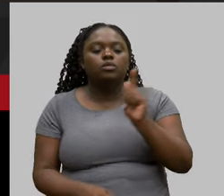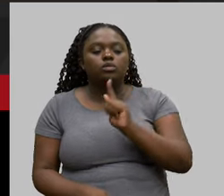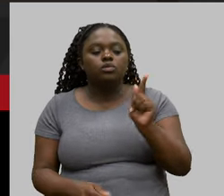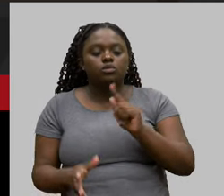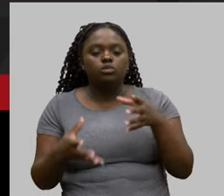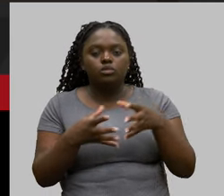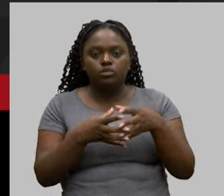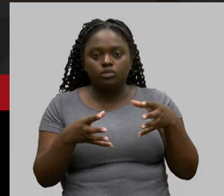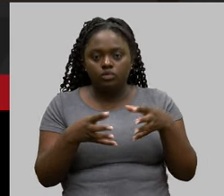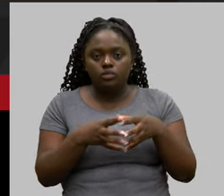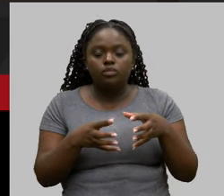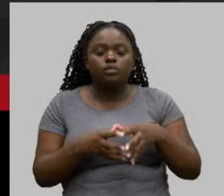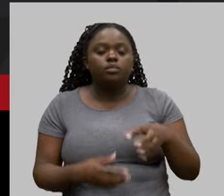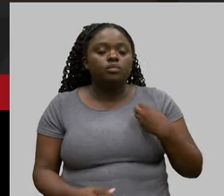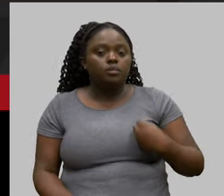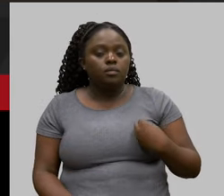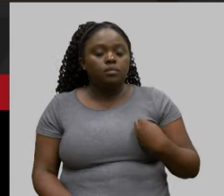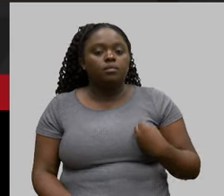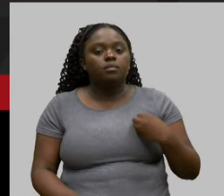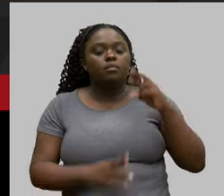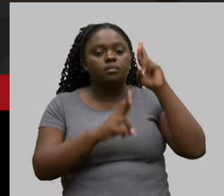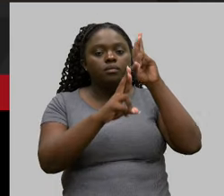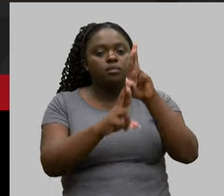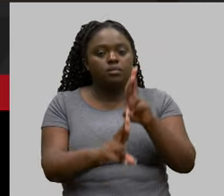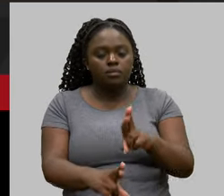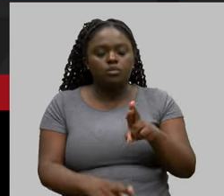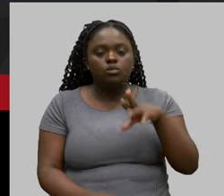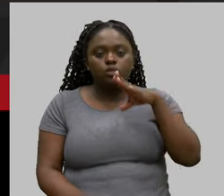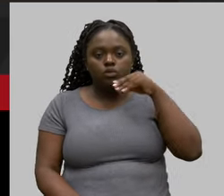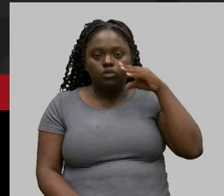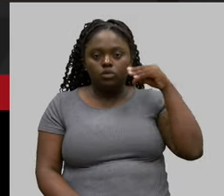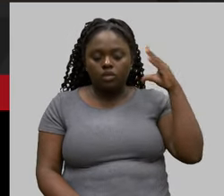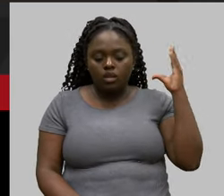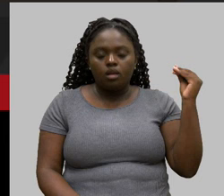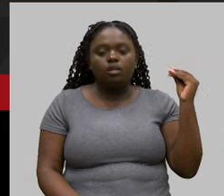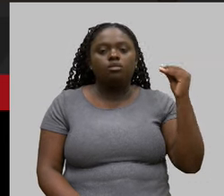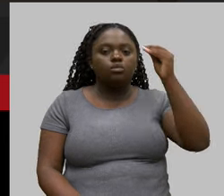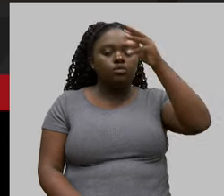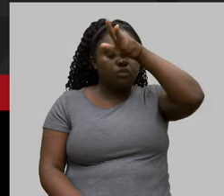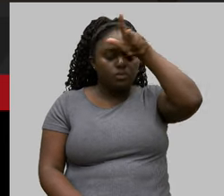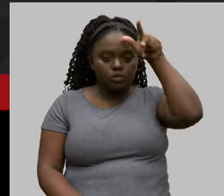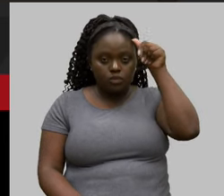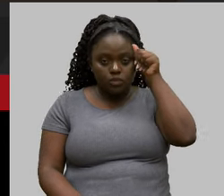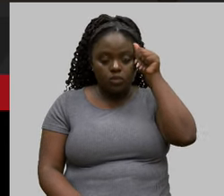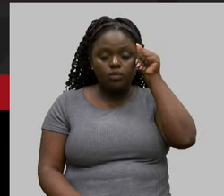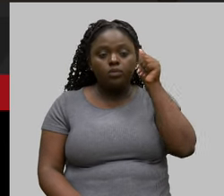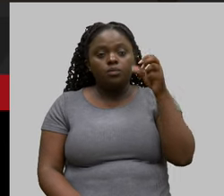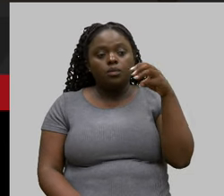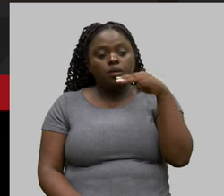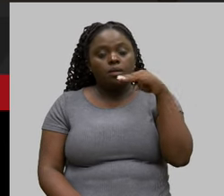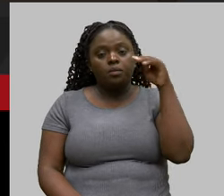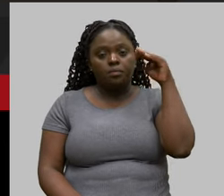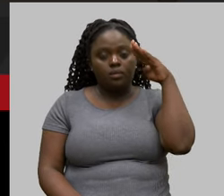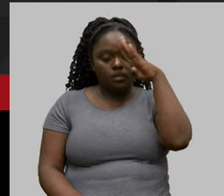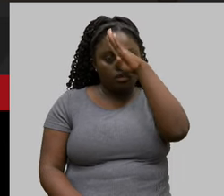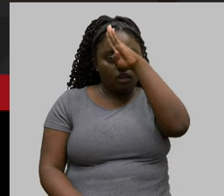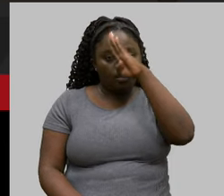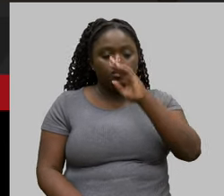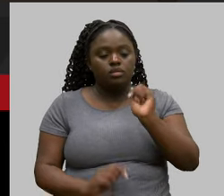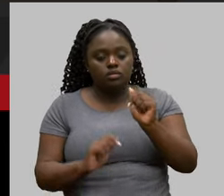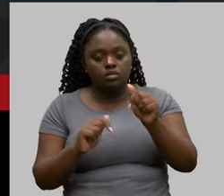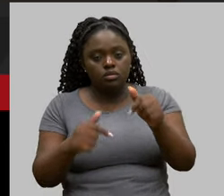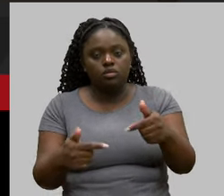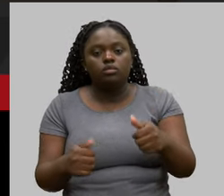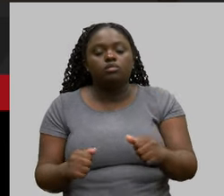e participação de representantes dos Servidores Públicos e militares ativos e inativos nos colegiados